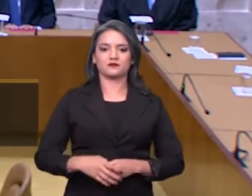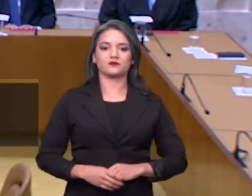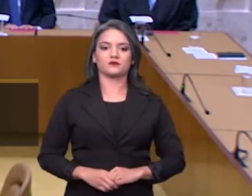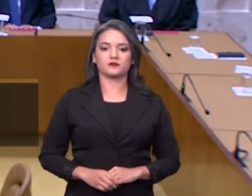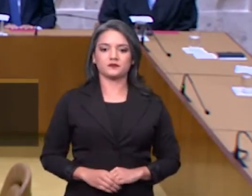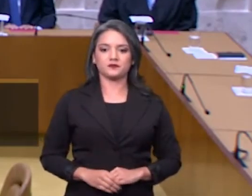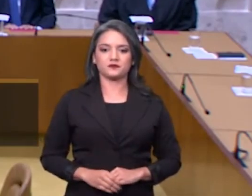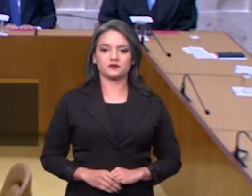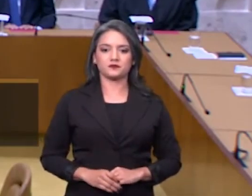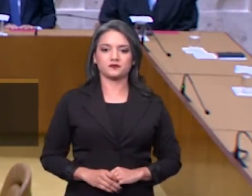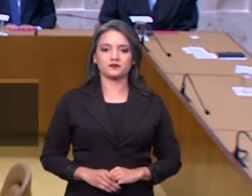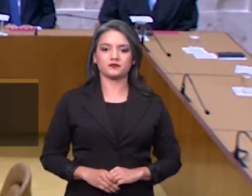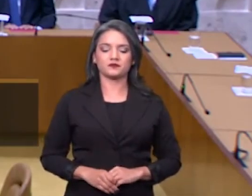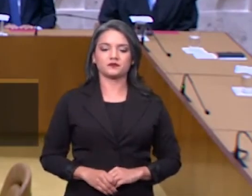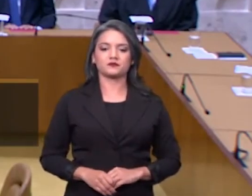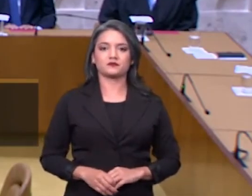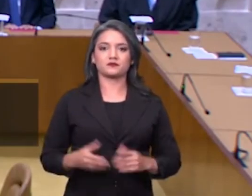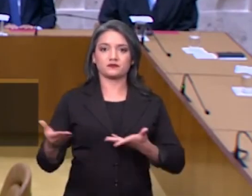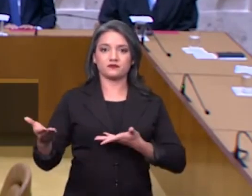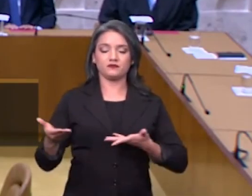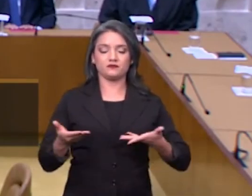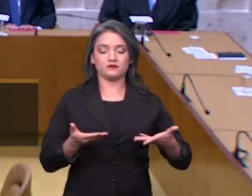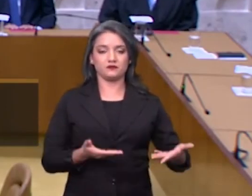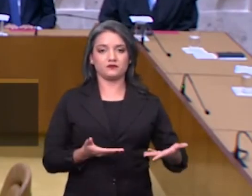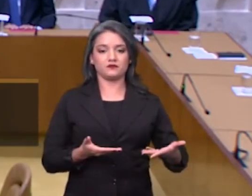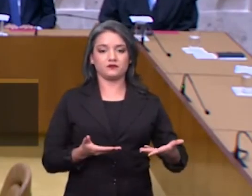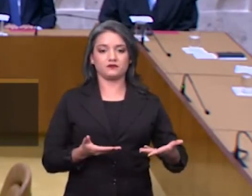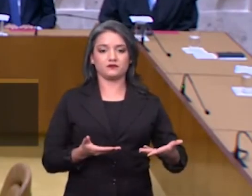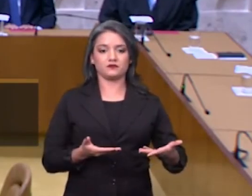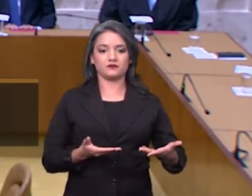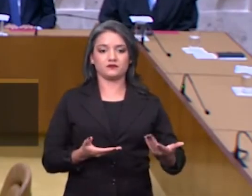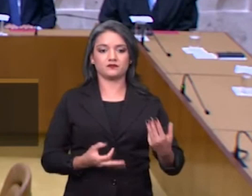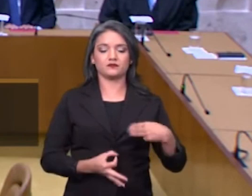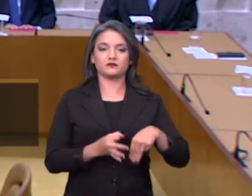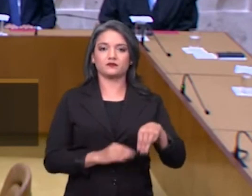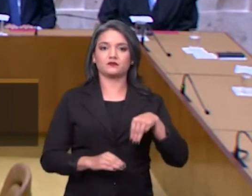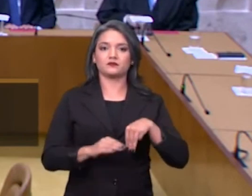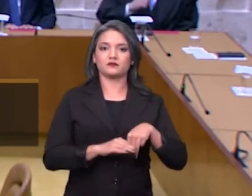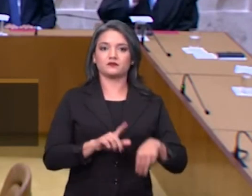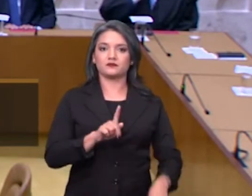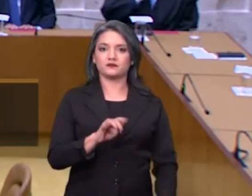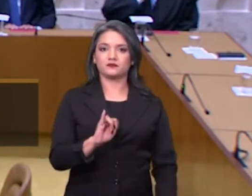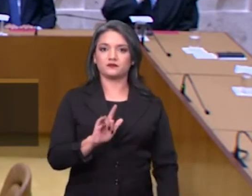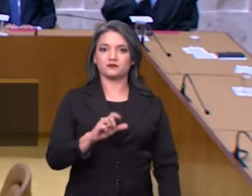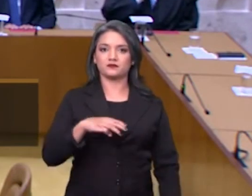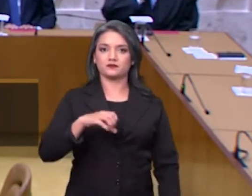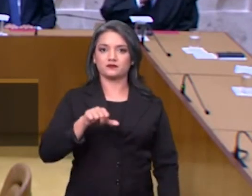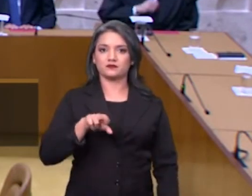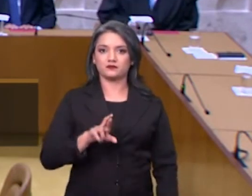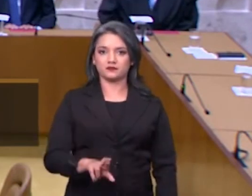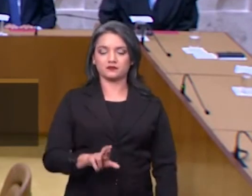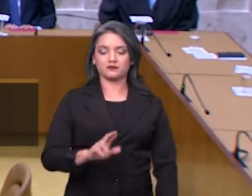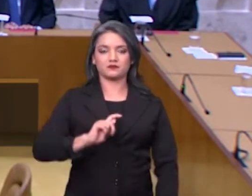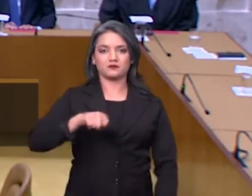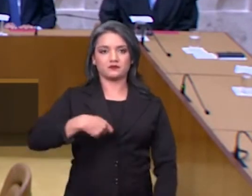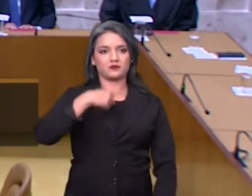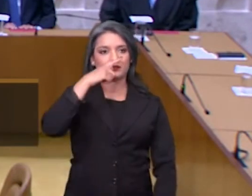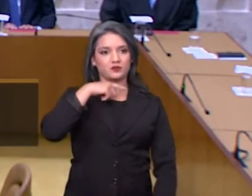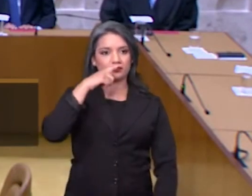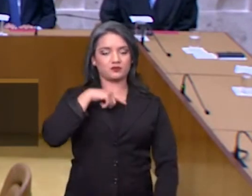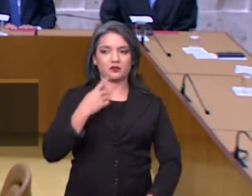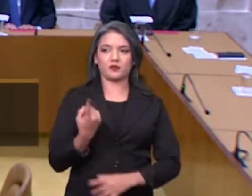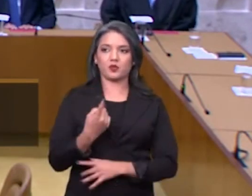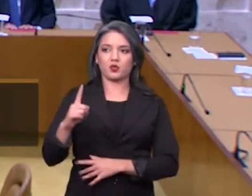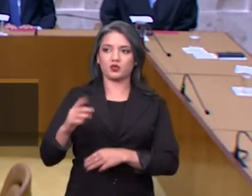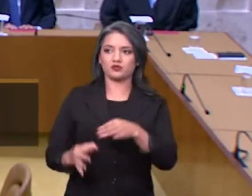convido o decano do tribunal sua excelência o ministro Gilmar Mendes e o mais moderno sua excelência